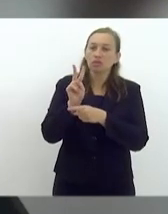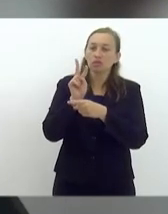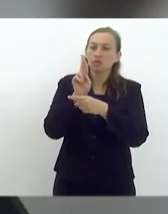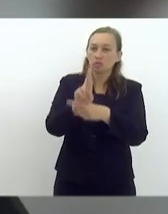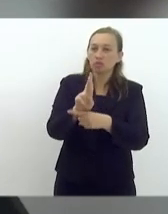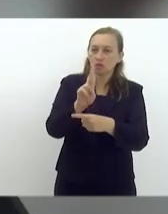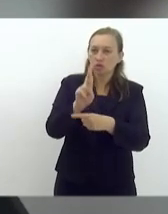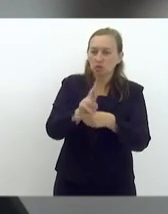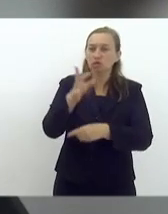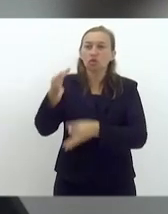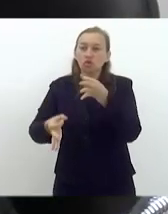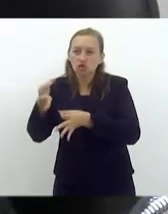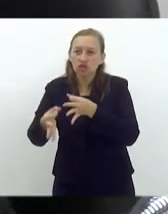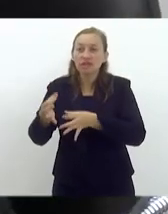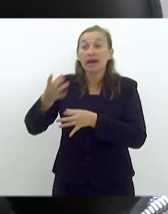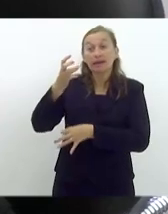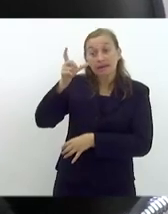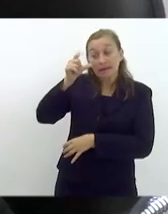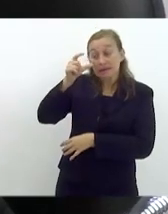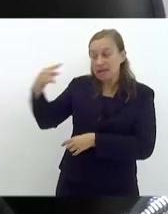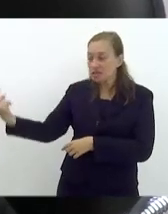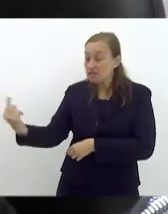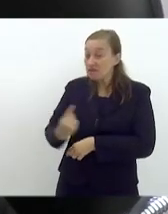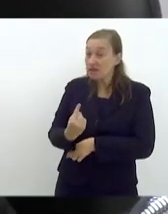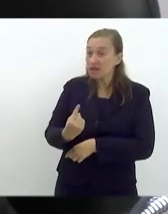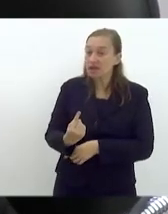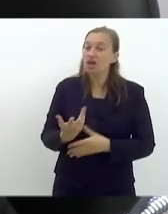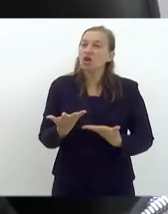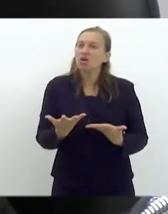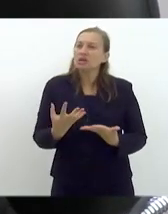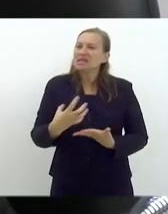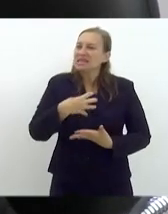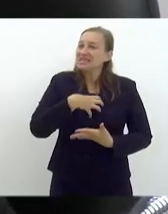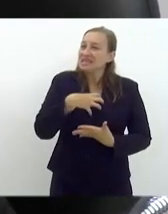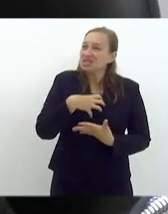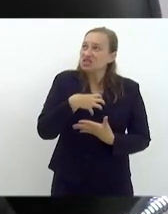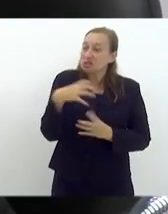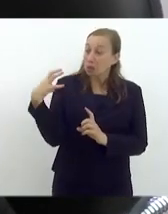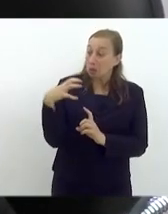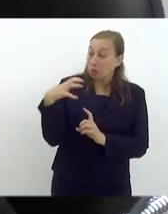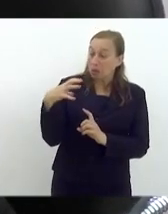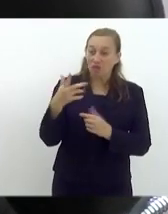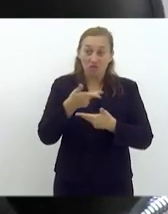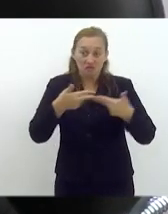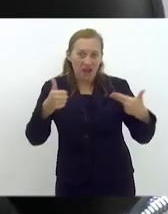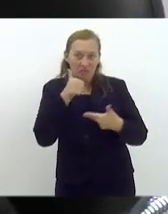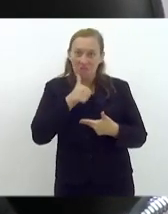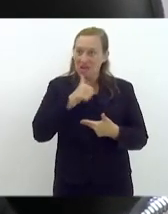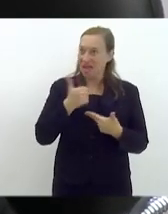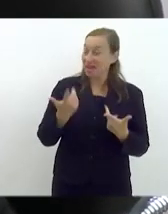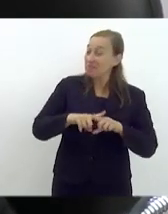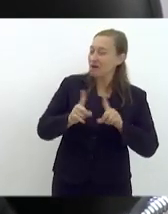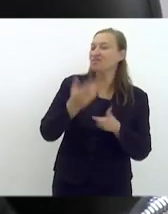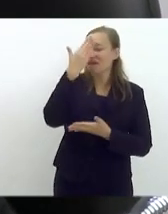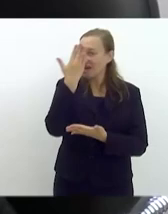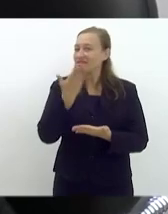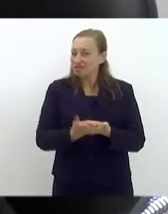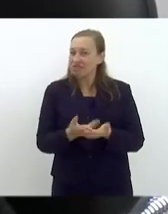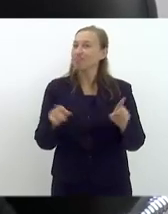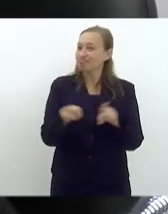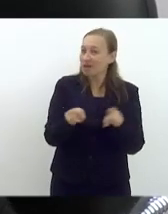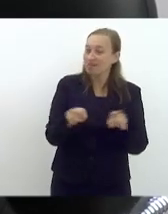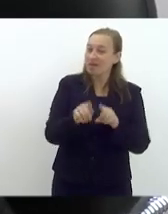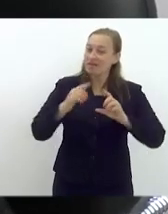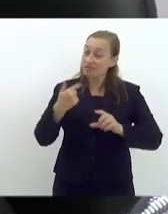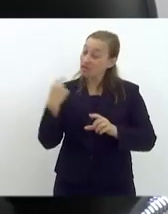tá envolvido nesse assunto ele tem interesse de vir aqui vai se sentir um pouco comprimido aqui com muitas mulheres mas acredito que ele tenha também